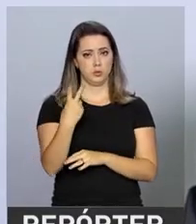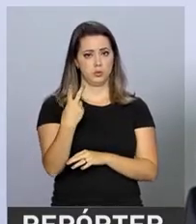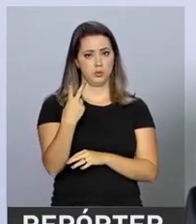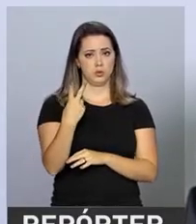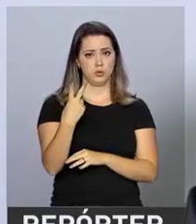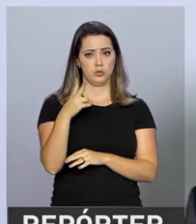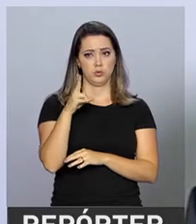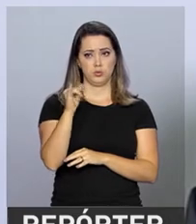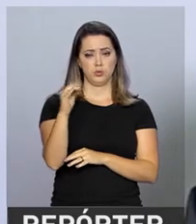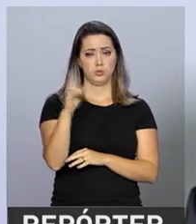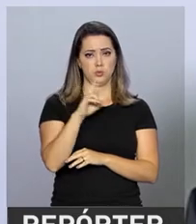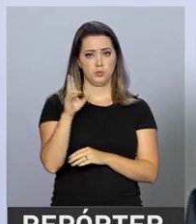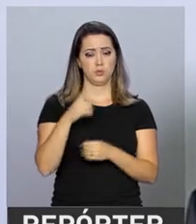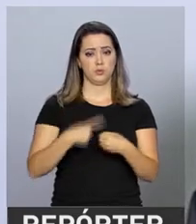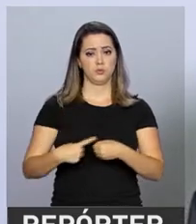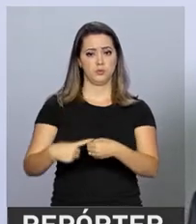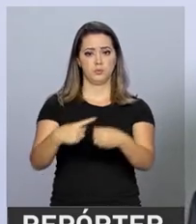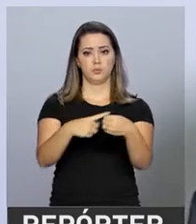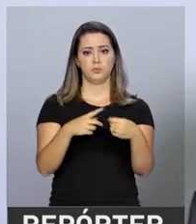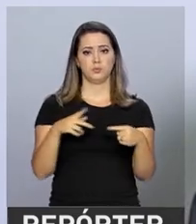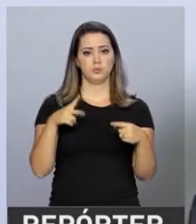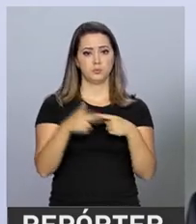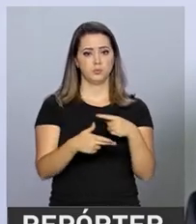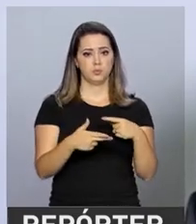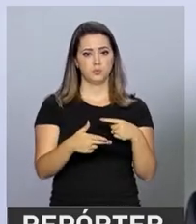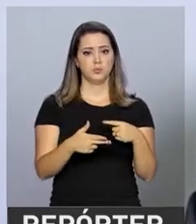de reais para os municípios, que foi